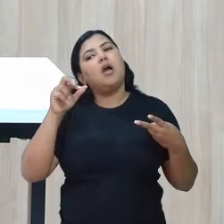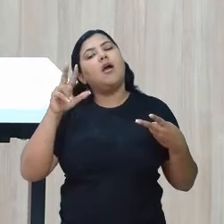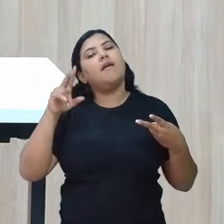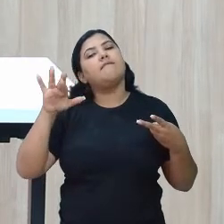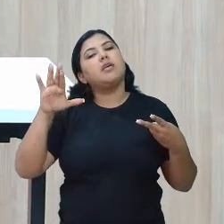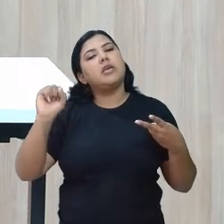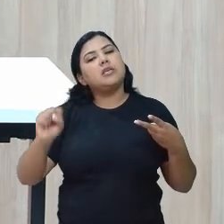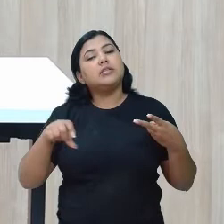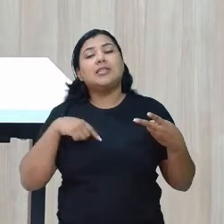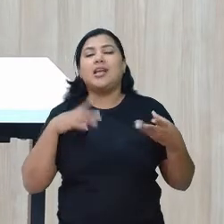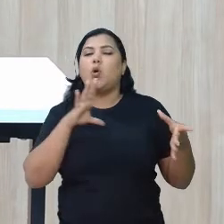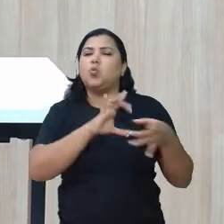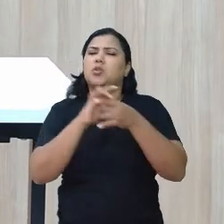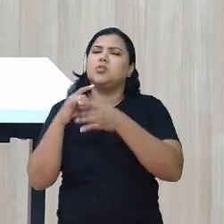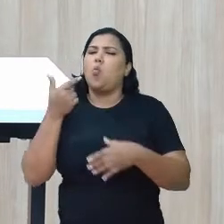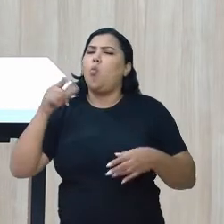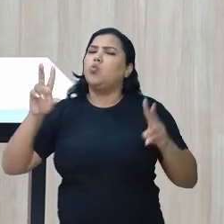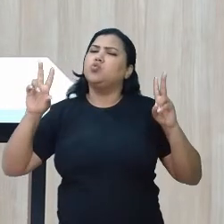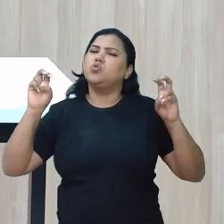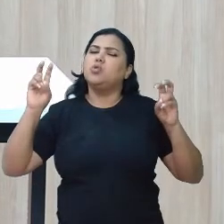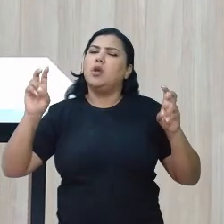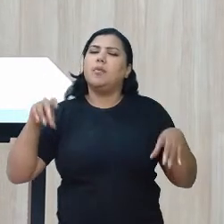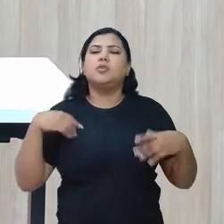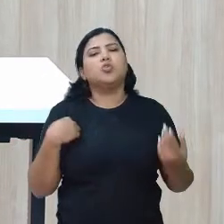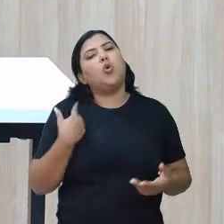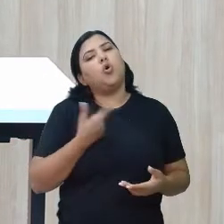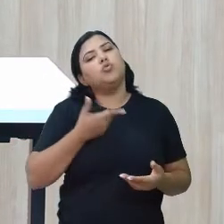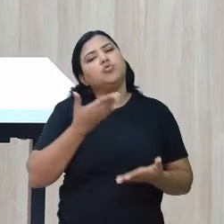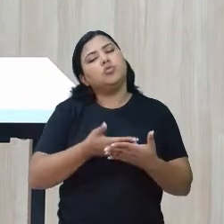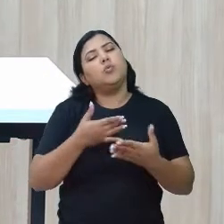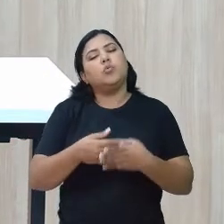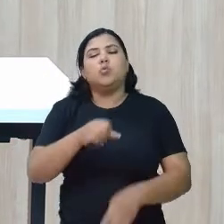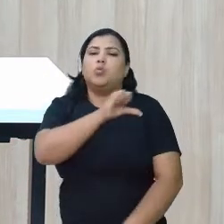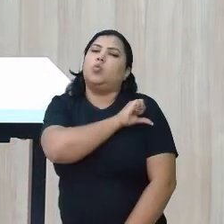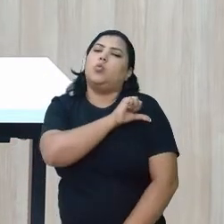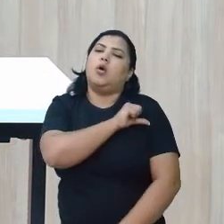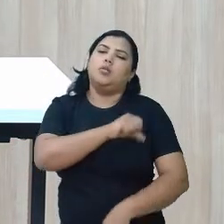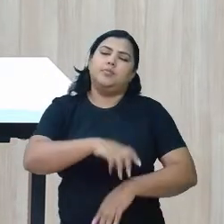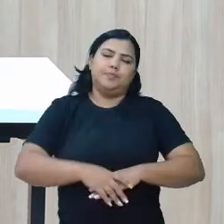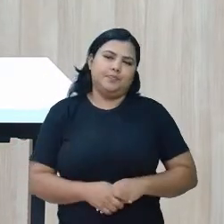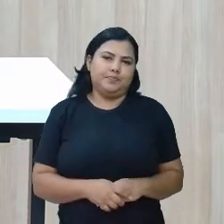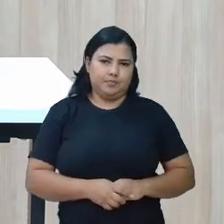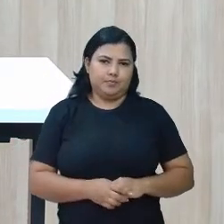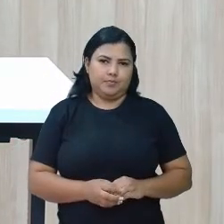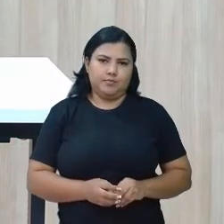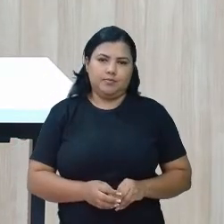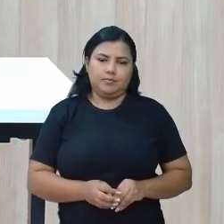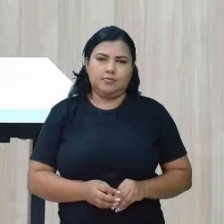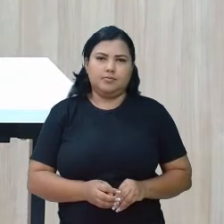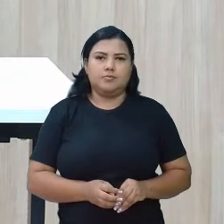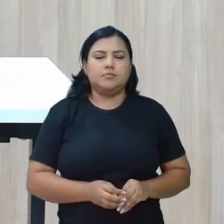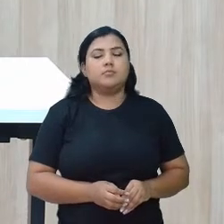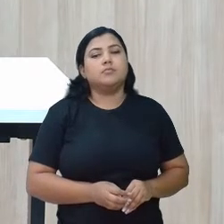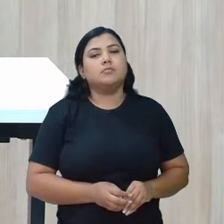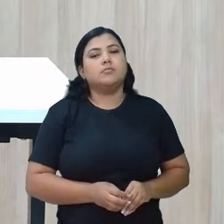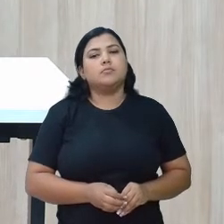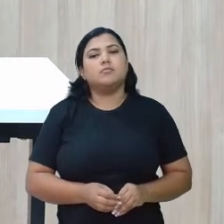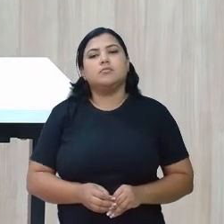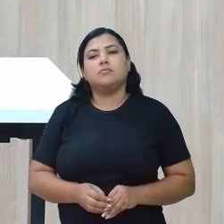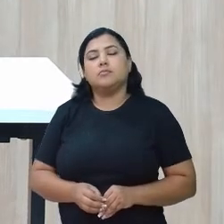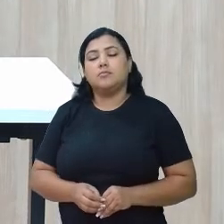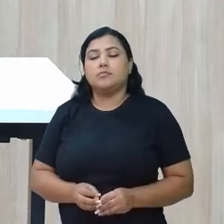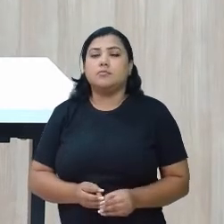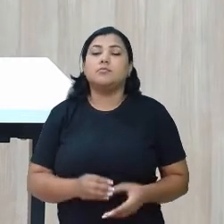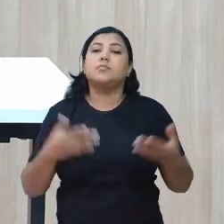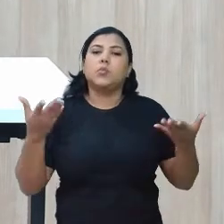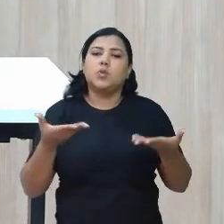temas vistos principalmente a partir do 9º ano, tá certo? Então, nesse momento, aluno de 7º ano, de 8º